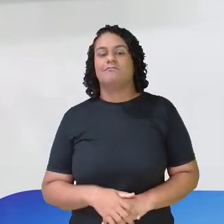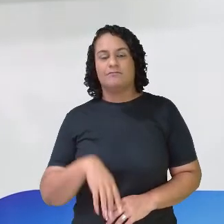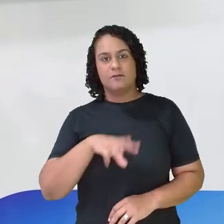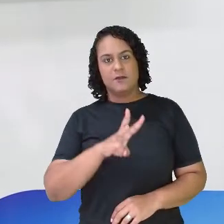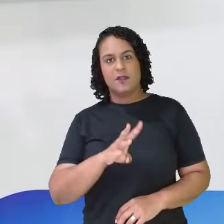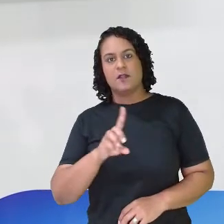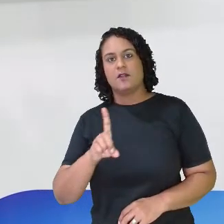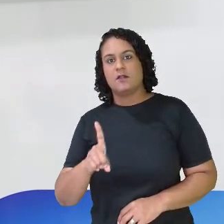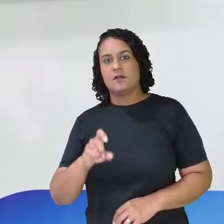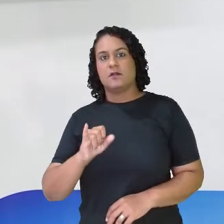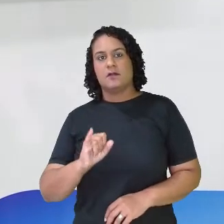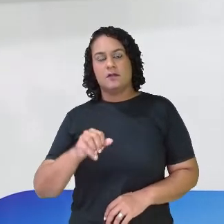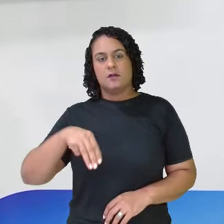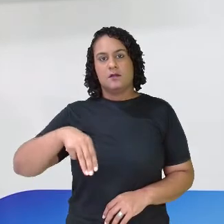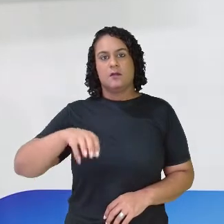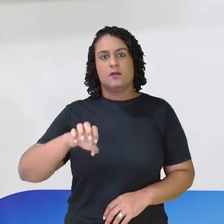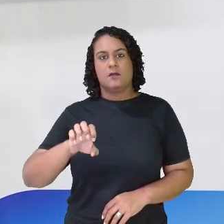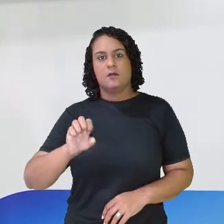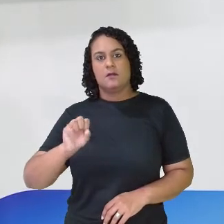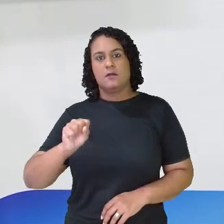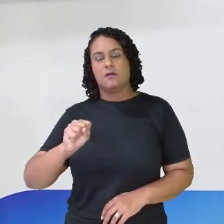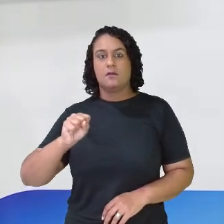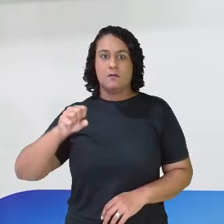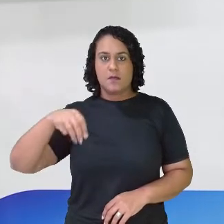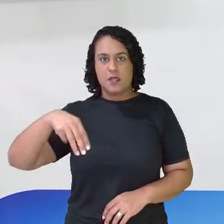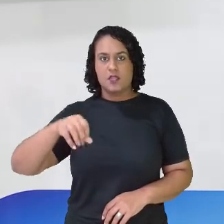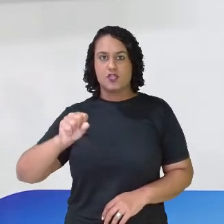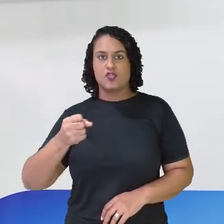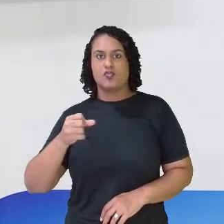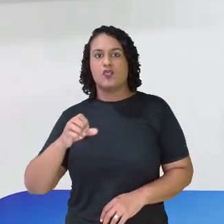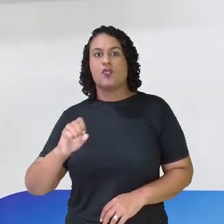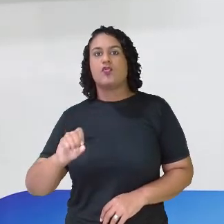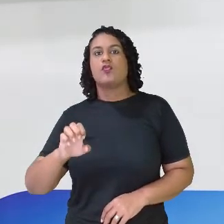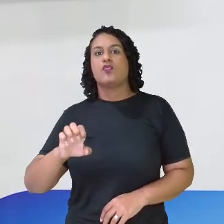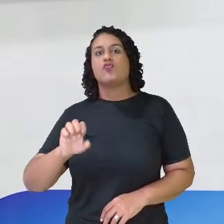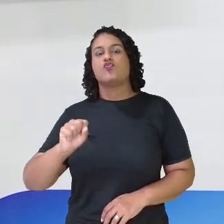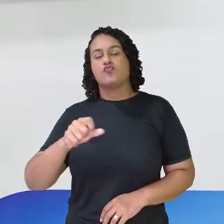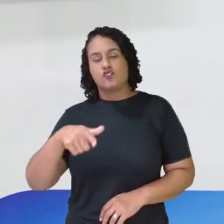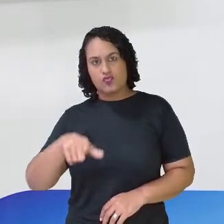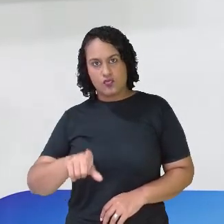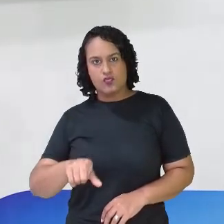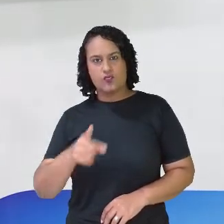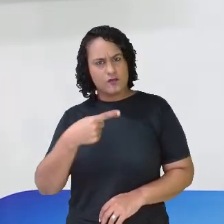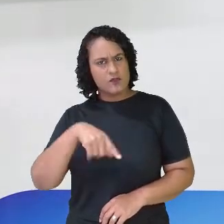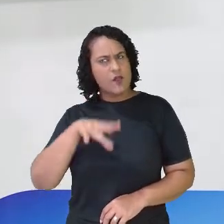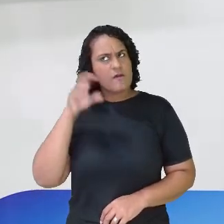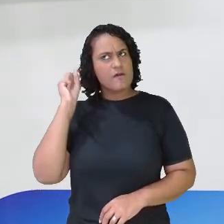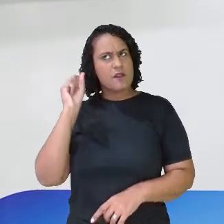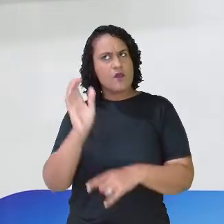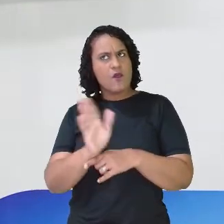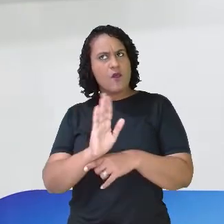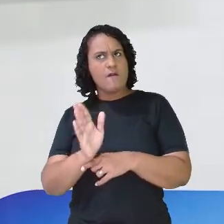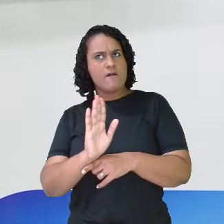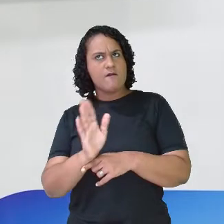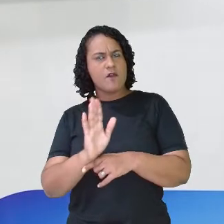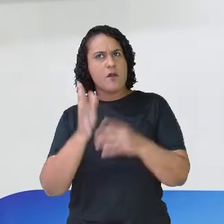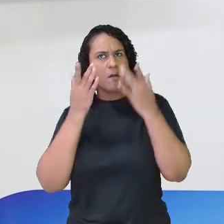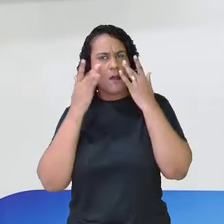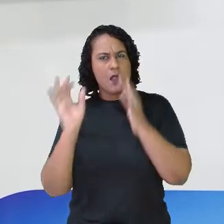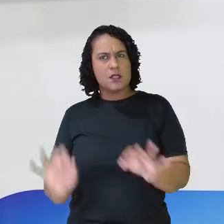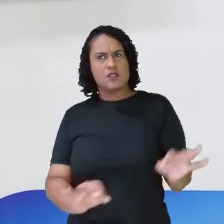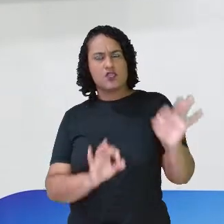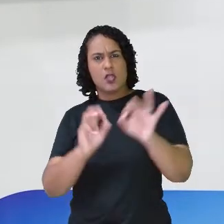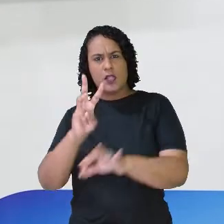dimensões? Eita, eu vou assistir em 3D. Já escutaram esse termo, né? Não é à toa.